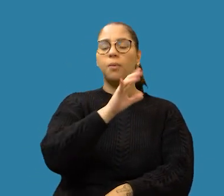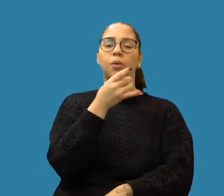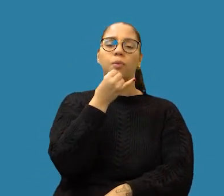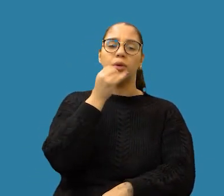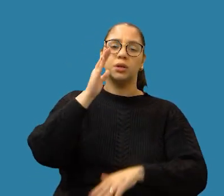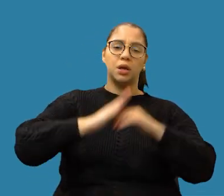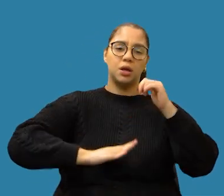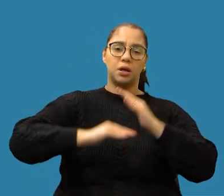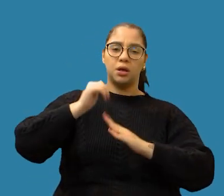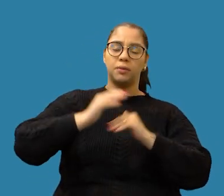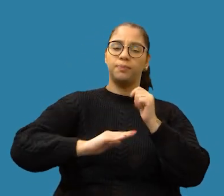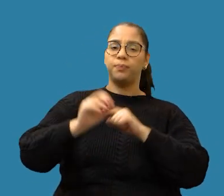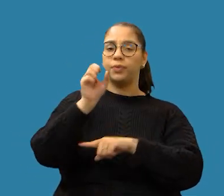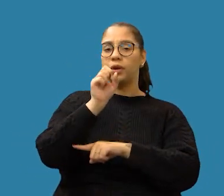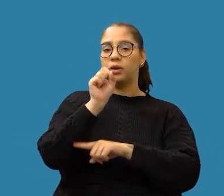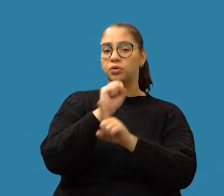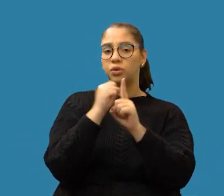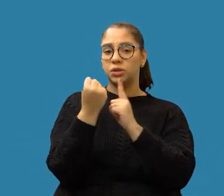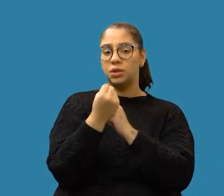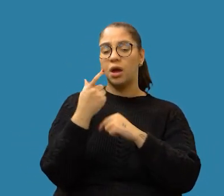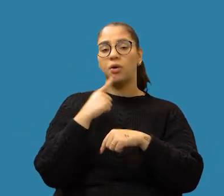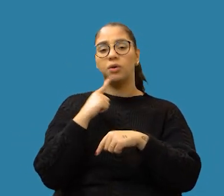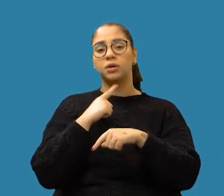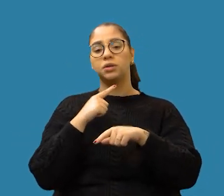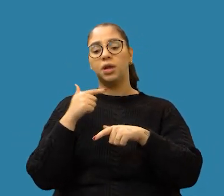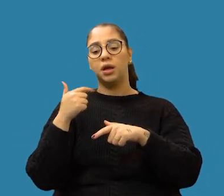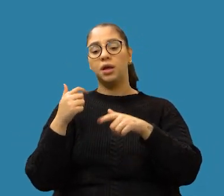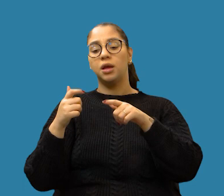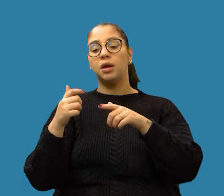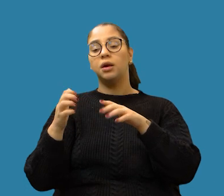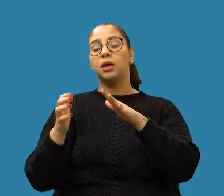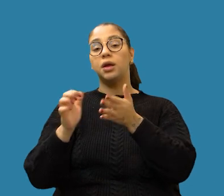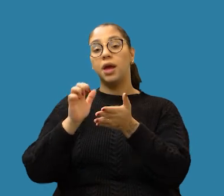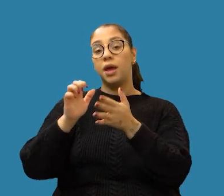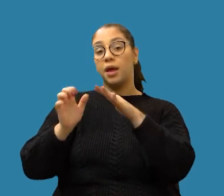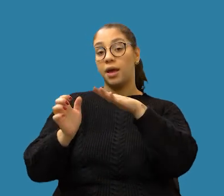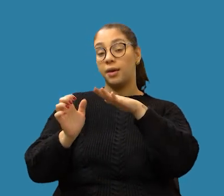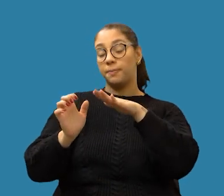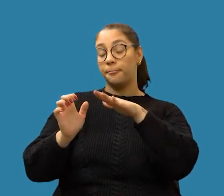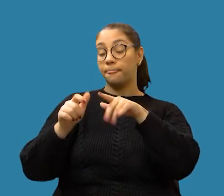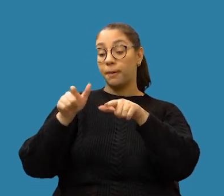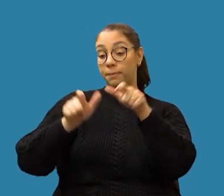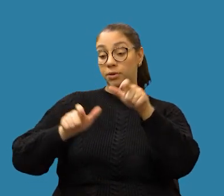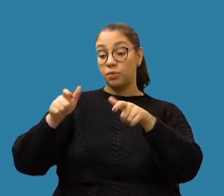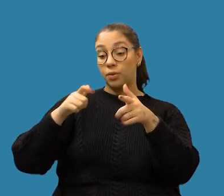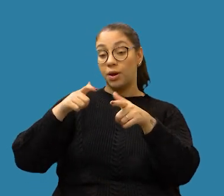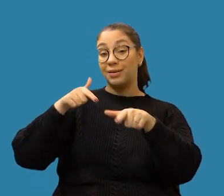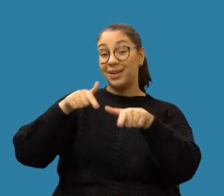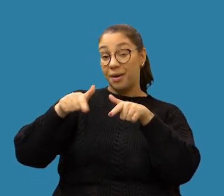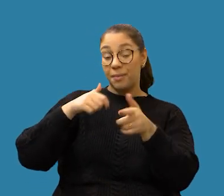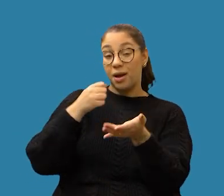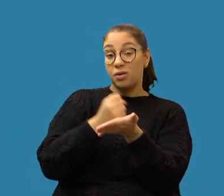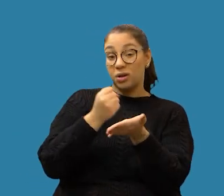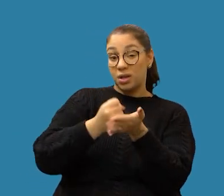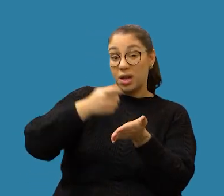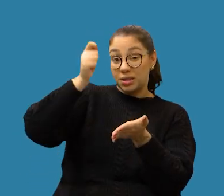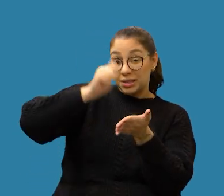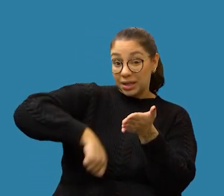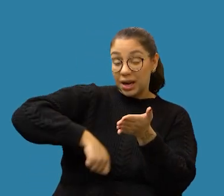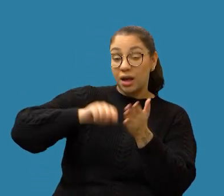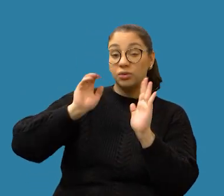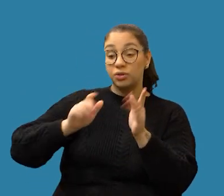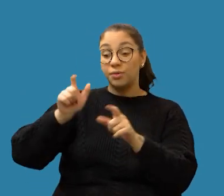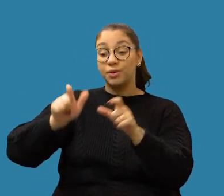ampla. Por exemplo, na ação social, nós temos um projeto de emprego para morador em situação de rua, que hoje já temos mais de 100 pessoas empregadas, com carteira